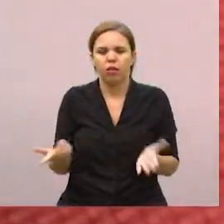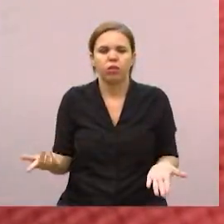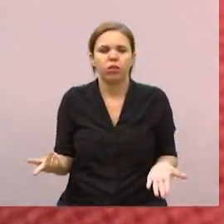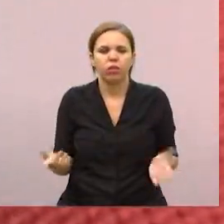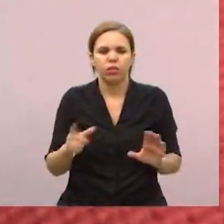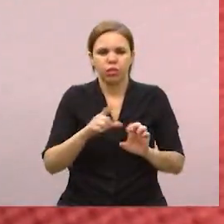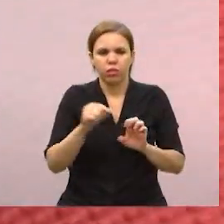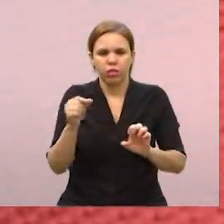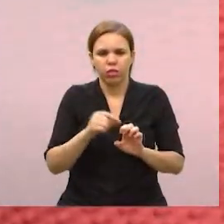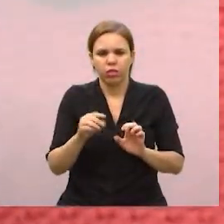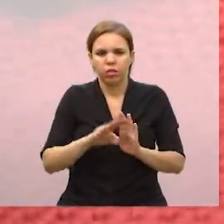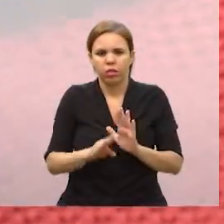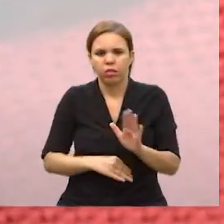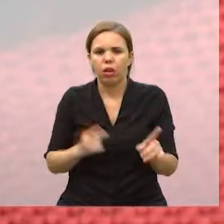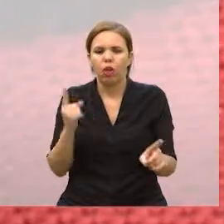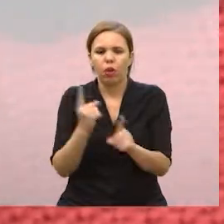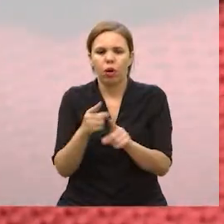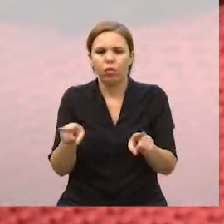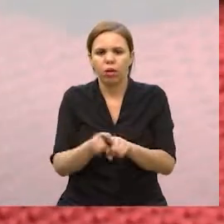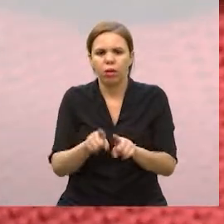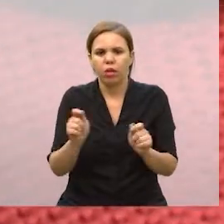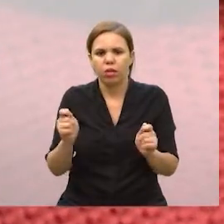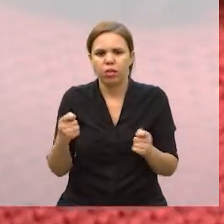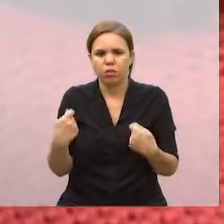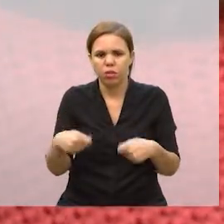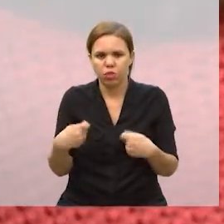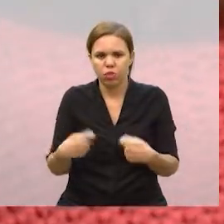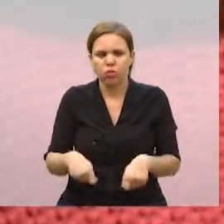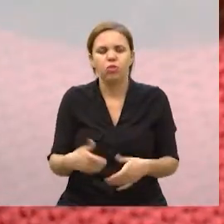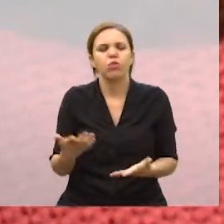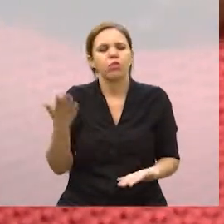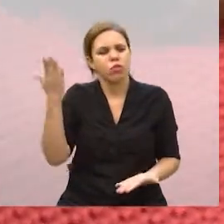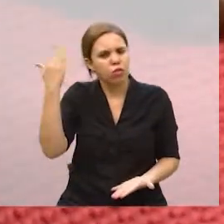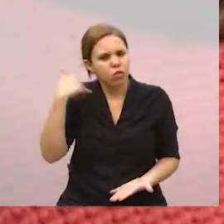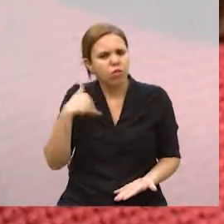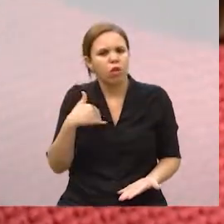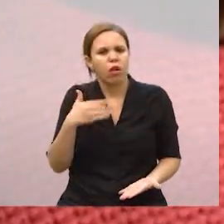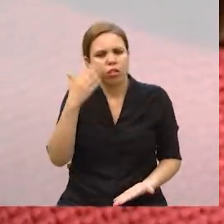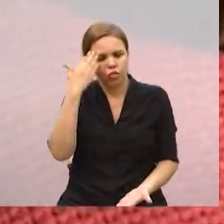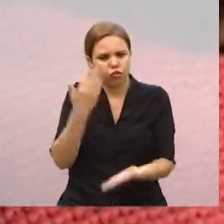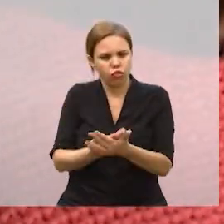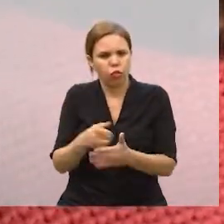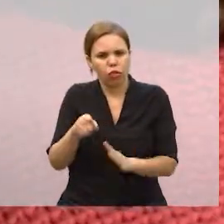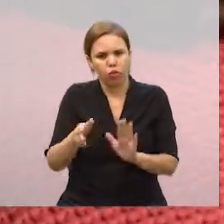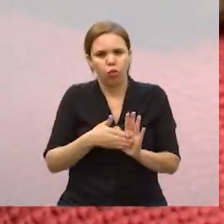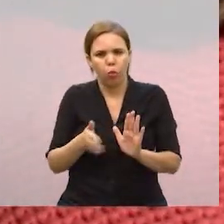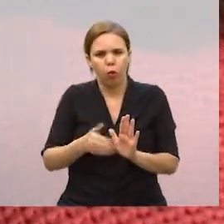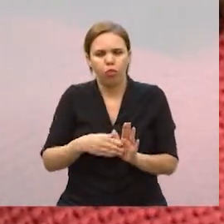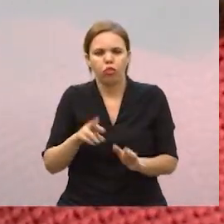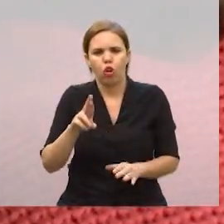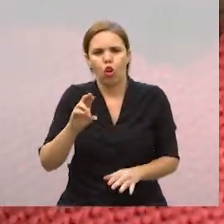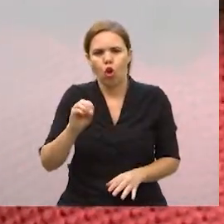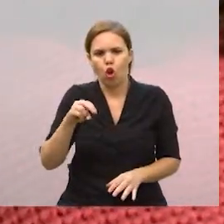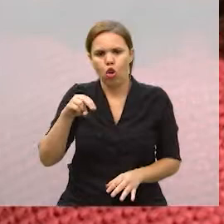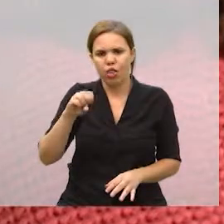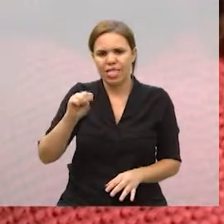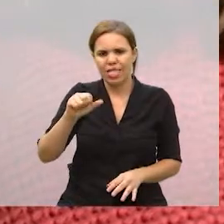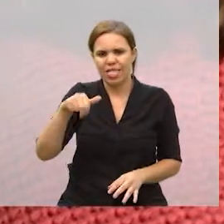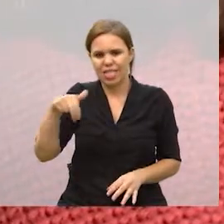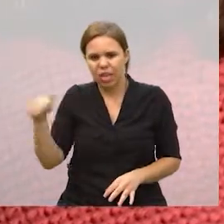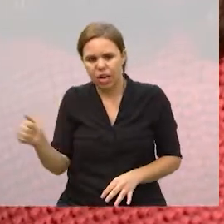cenário, o Ser Empreendedor encontra quem também apostou neste mercado com propósito. Rosana e